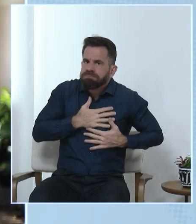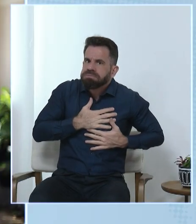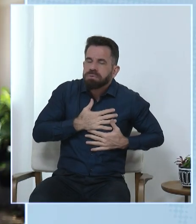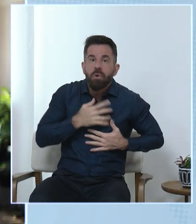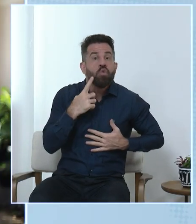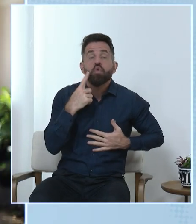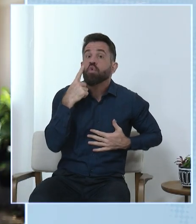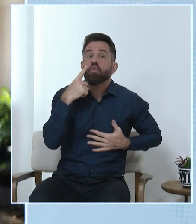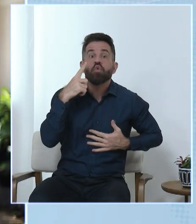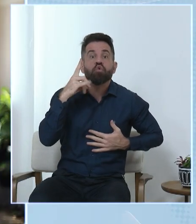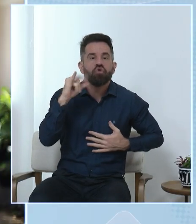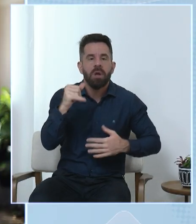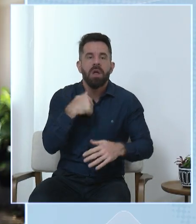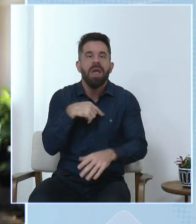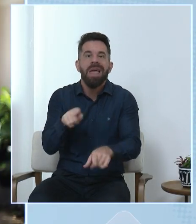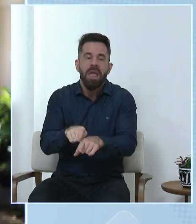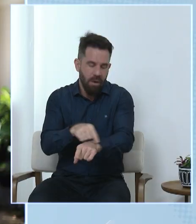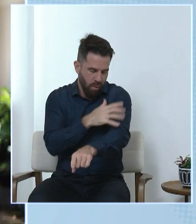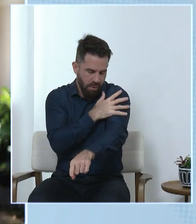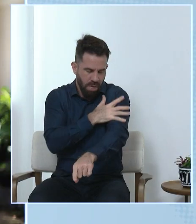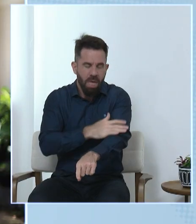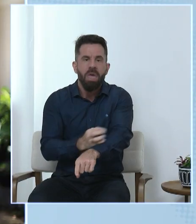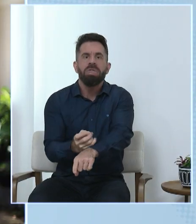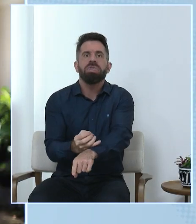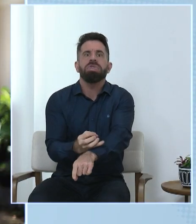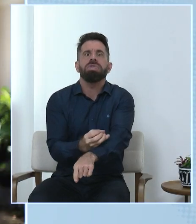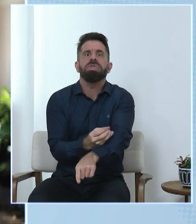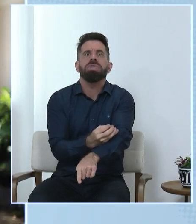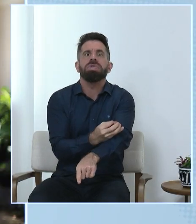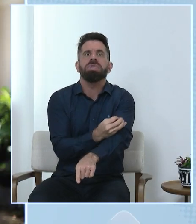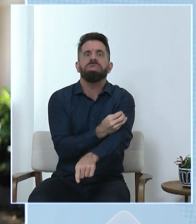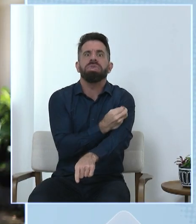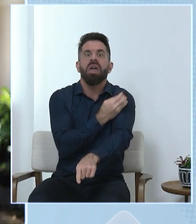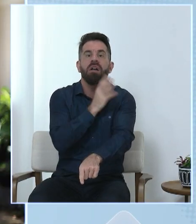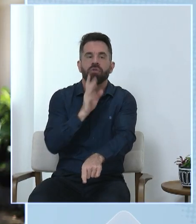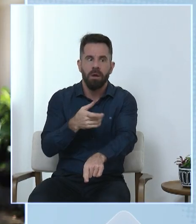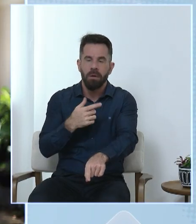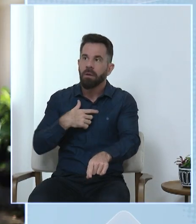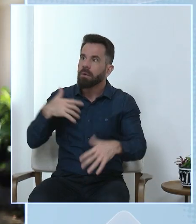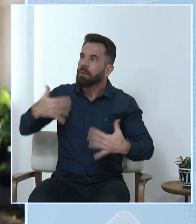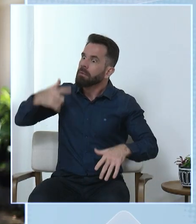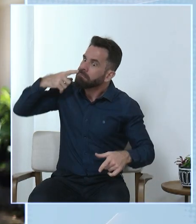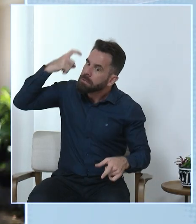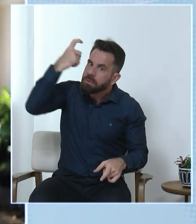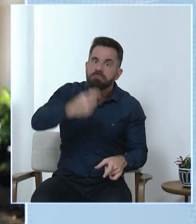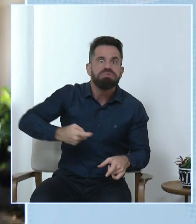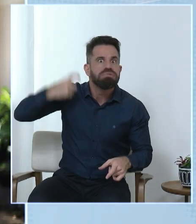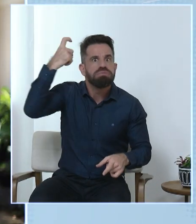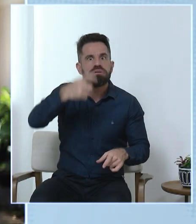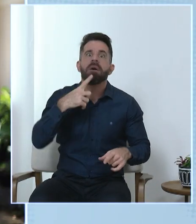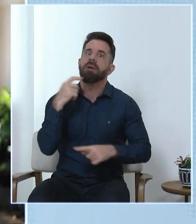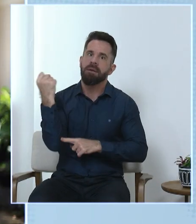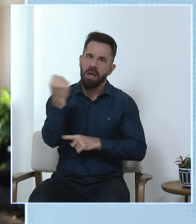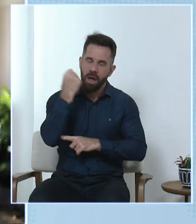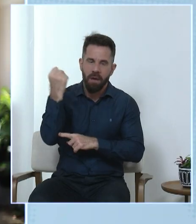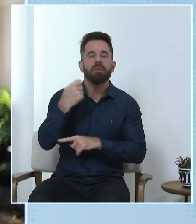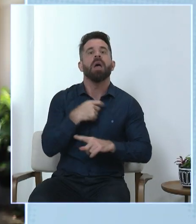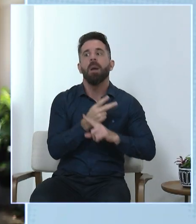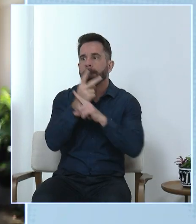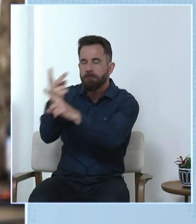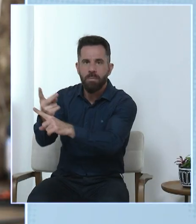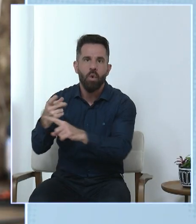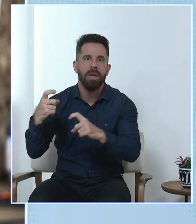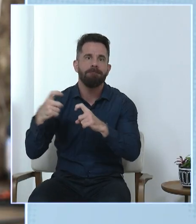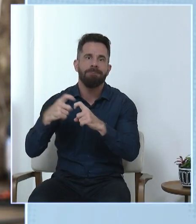dia que meu braço adormeceu, aí eu fiquei preocupado, pensei em alguma coisa mais grave, né? Aí foi assim que eu fui procurar um